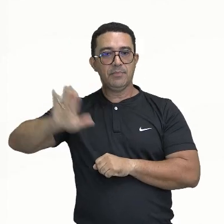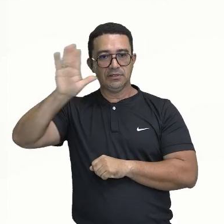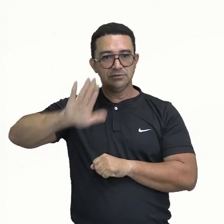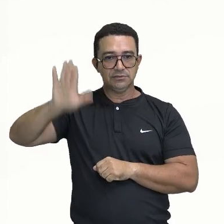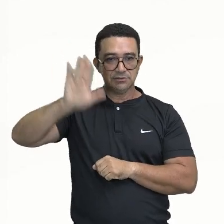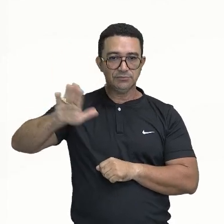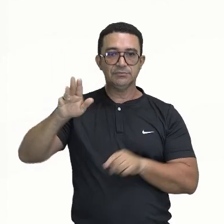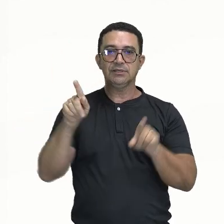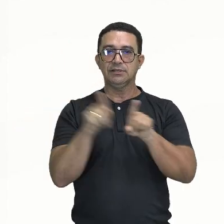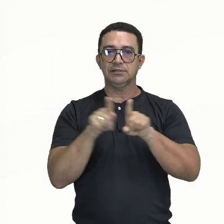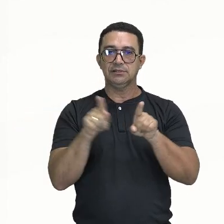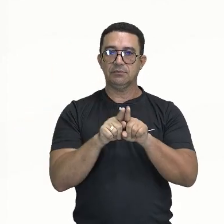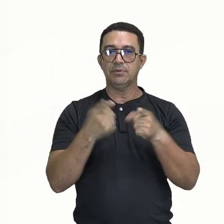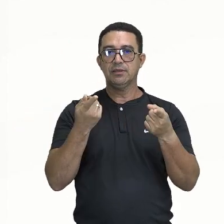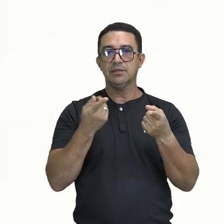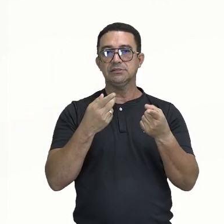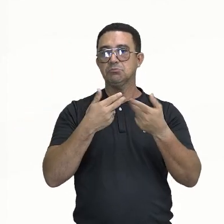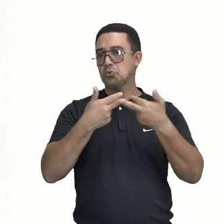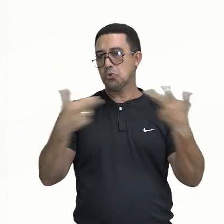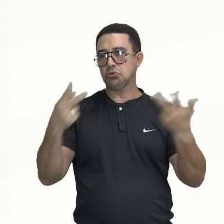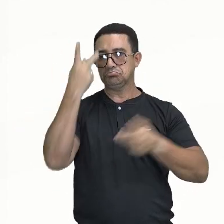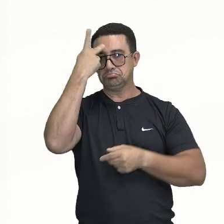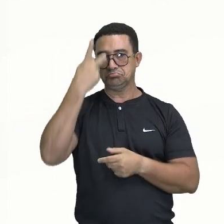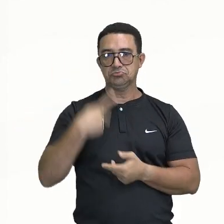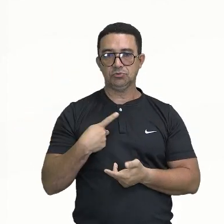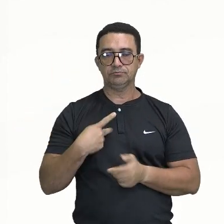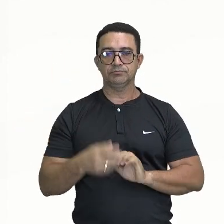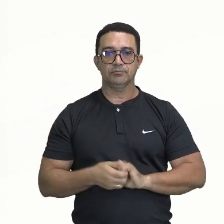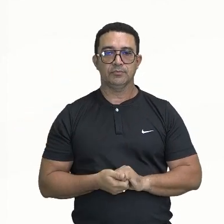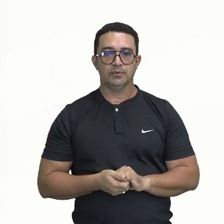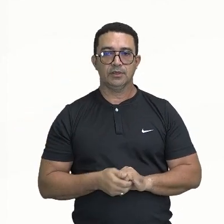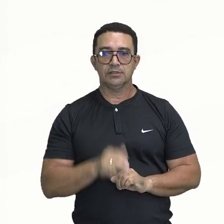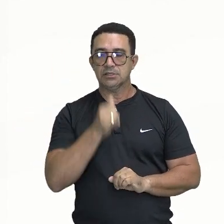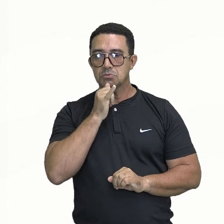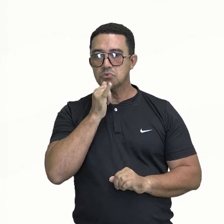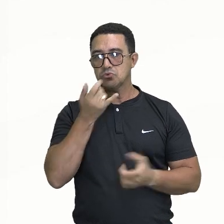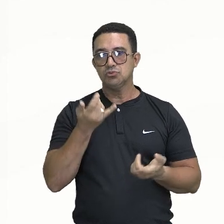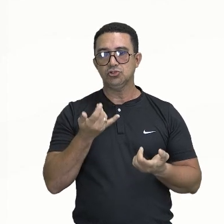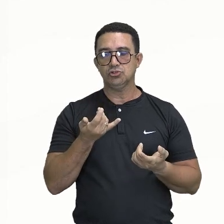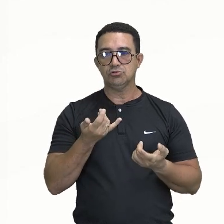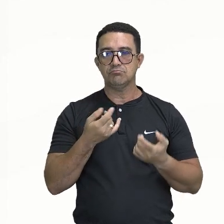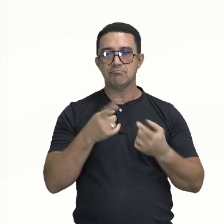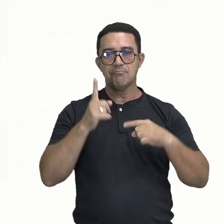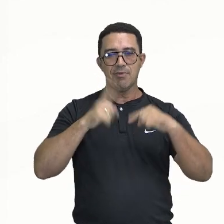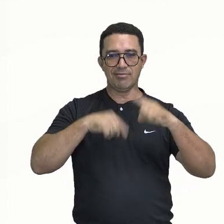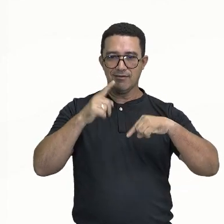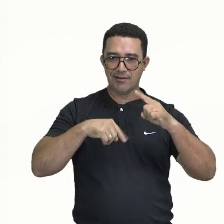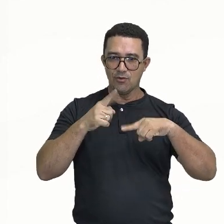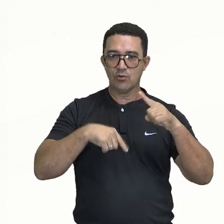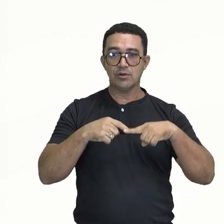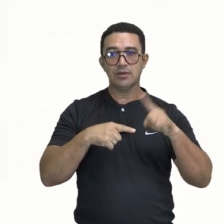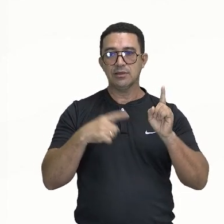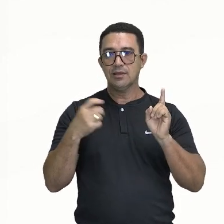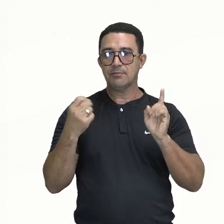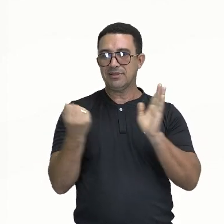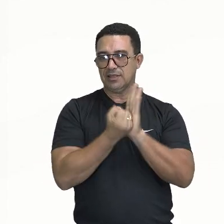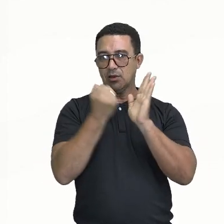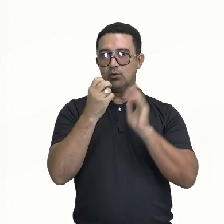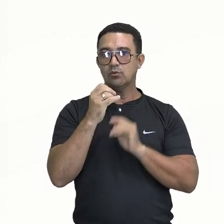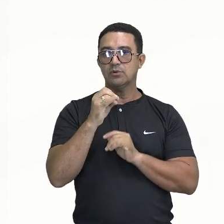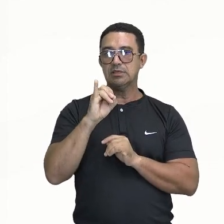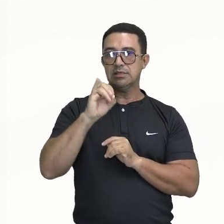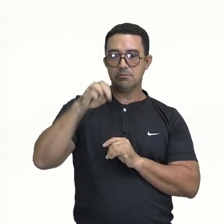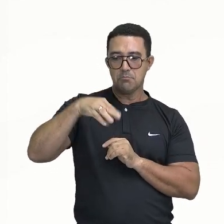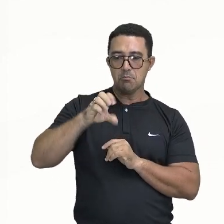ser também algo individual, quando falamos de bens imóveis. E desses bens